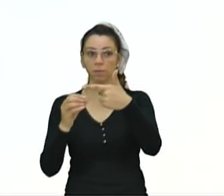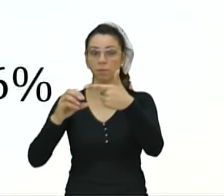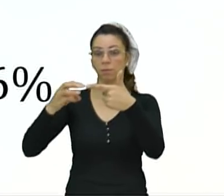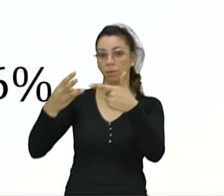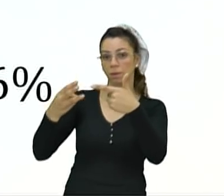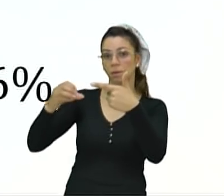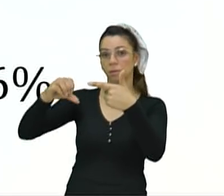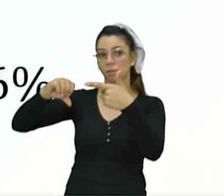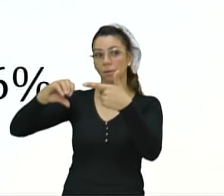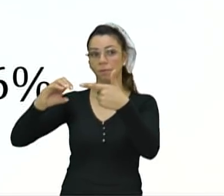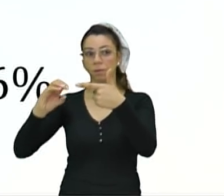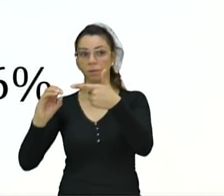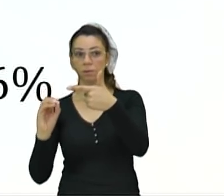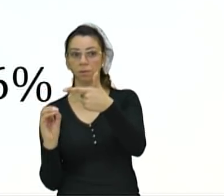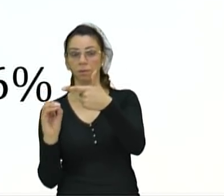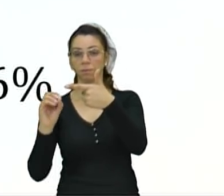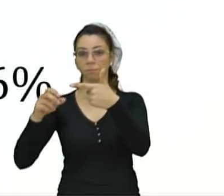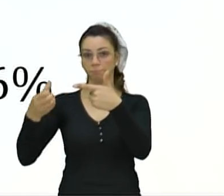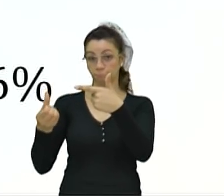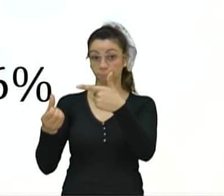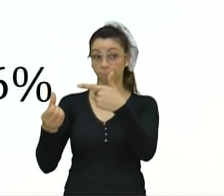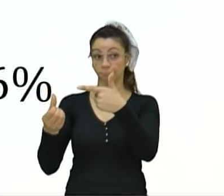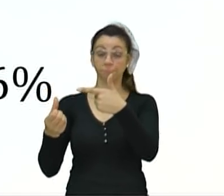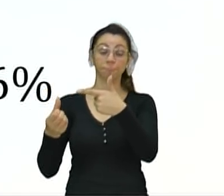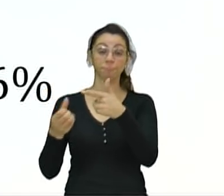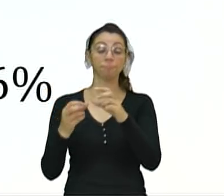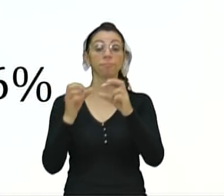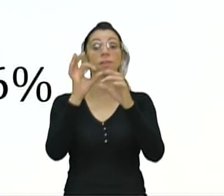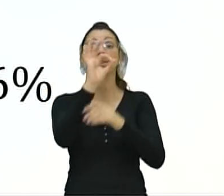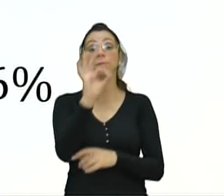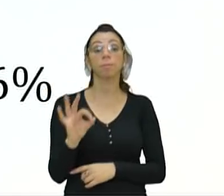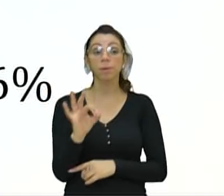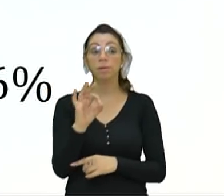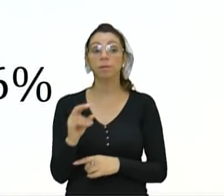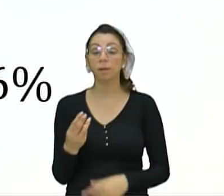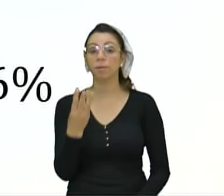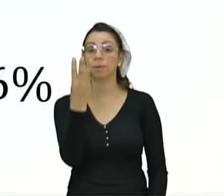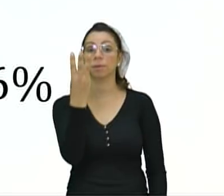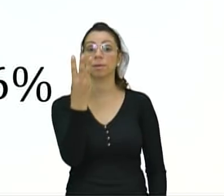0,3906, tá bom? E isso, em porcentagem, é